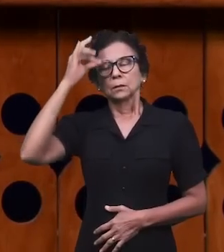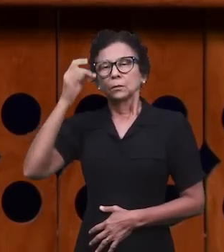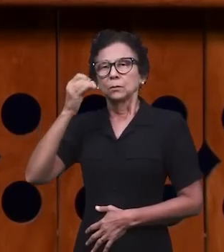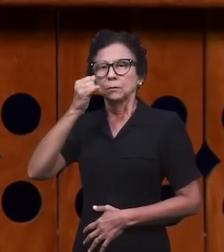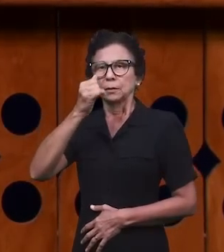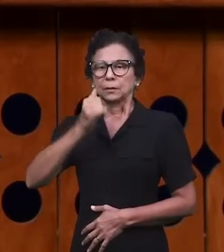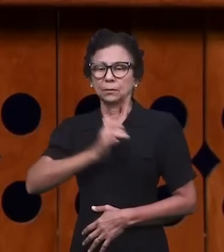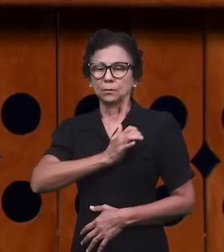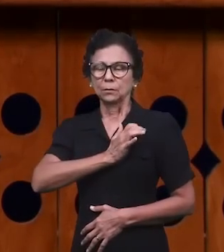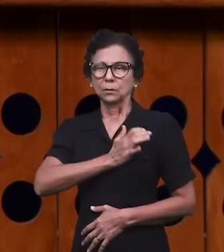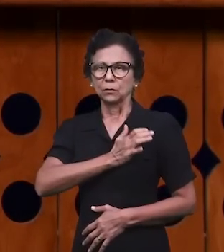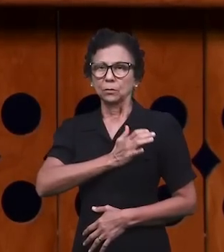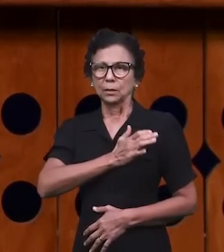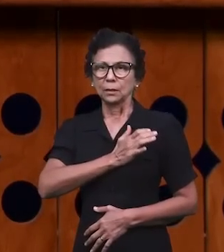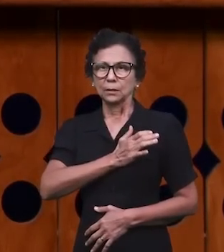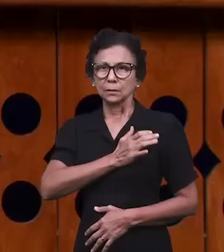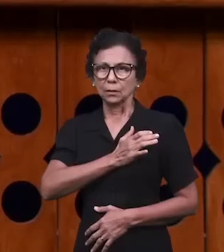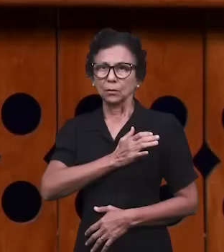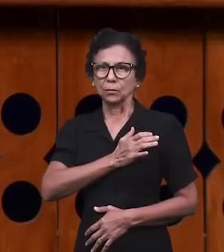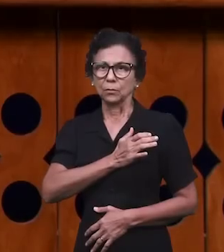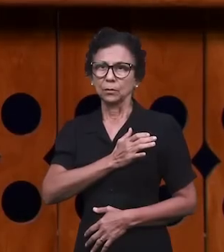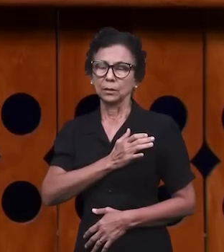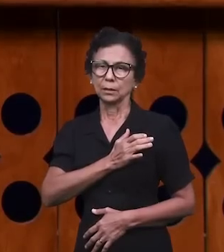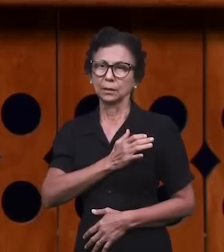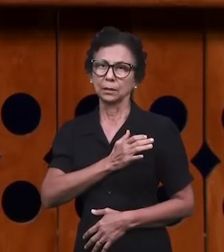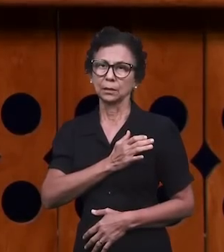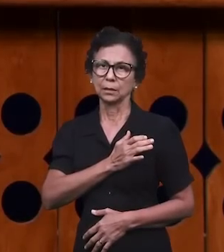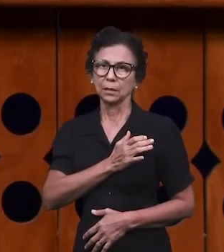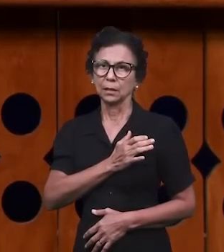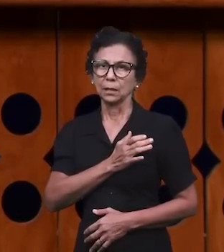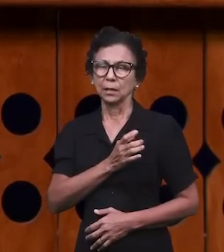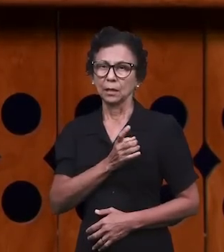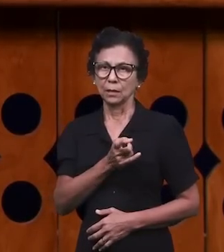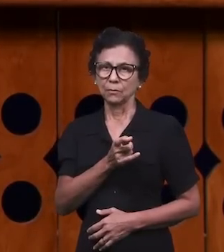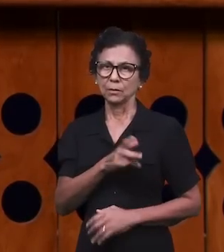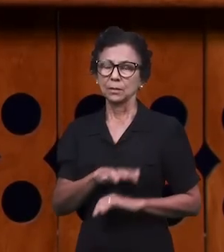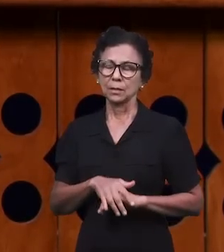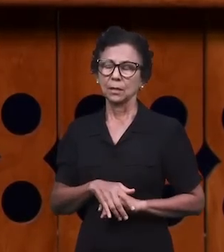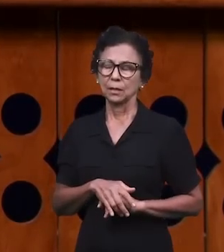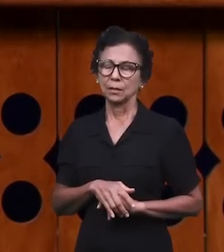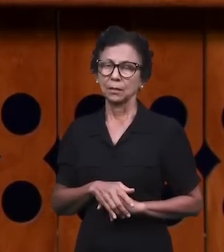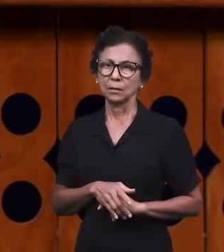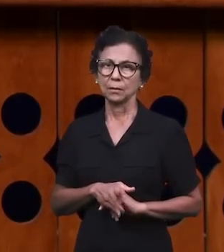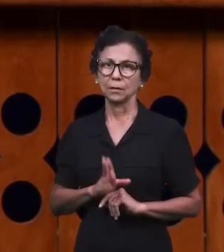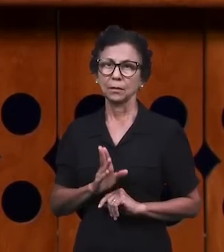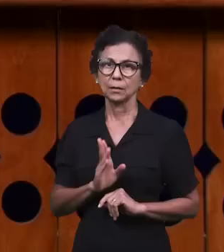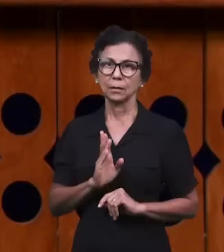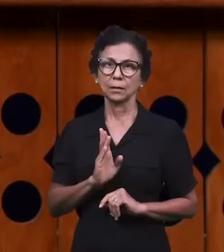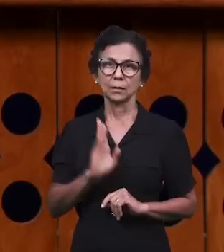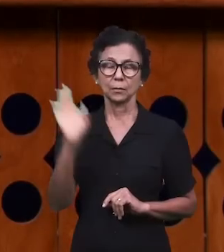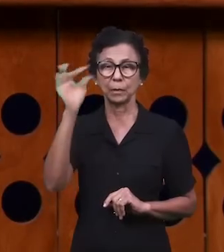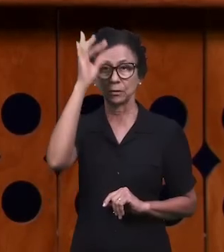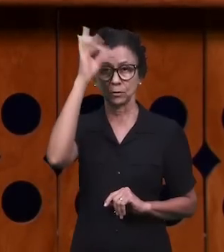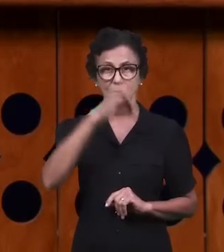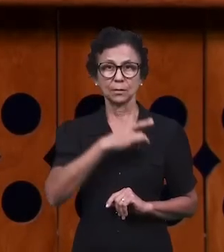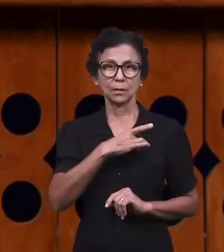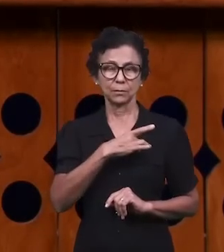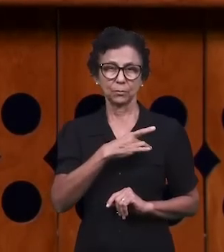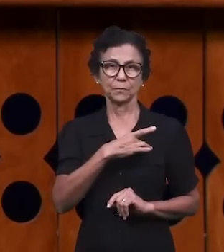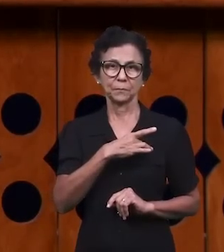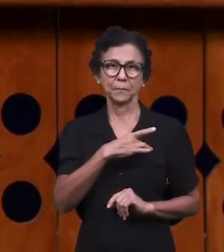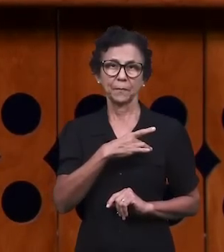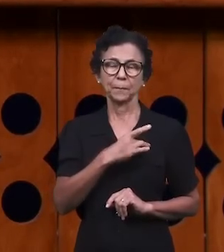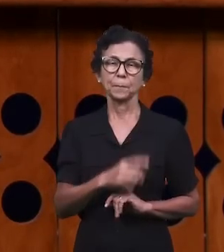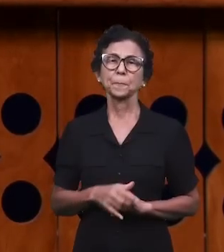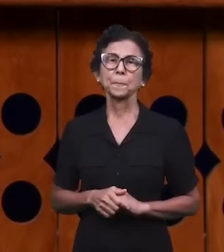ao seu coração e você for uma pessoa porque você é pessoa que é batizada com o Espírito Santo, jovem, o que acontece é que o